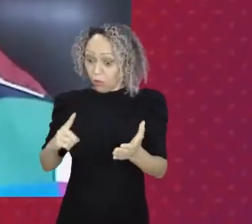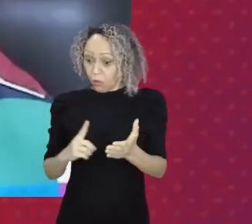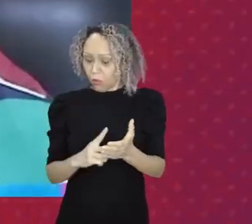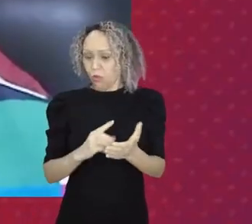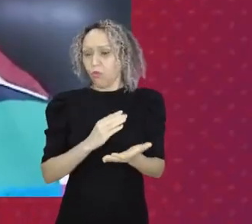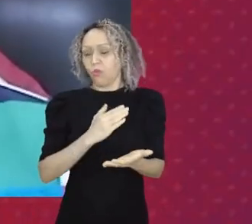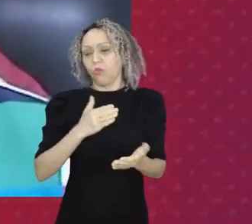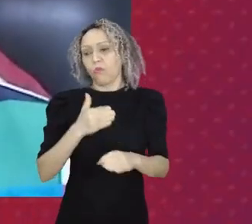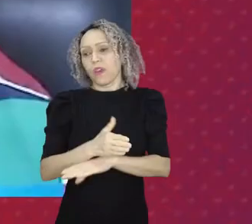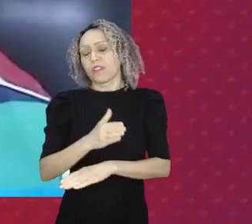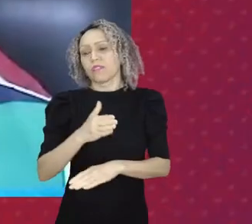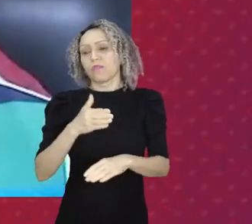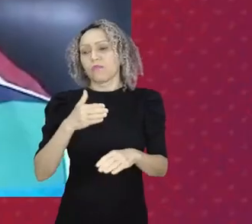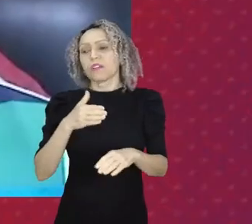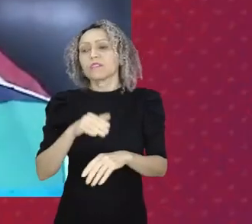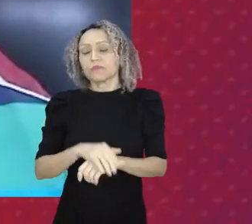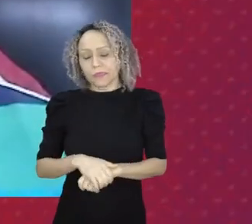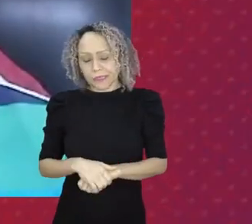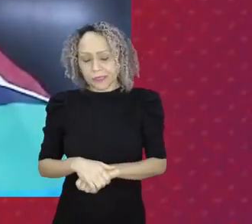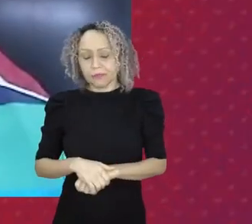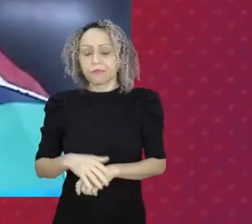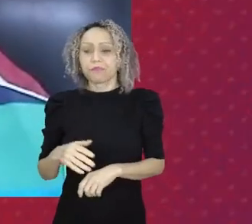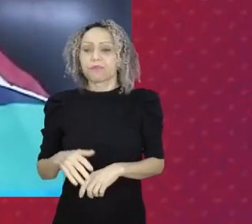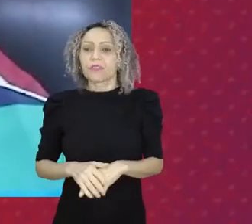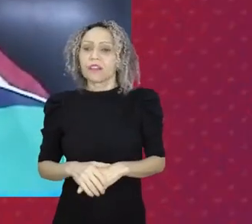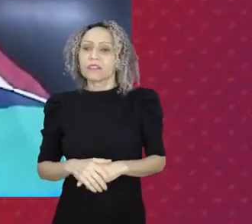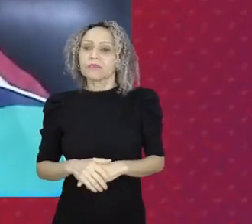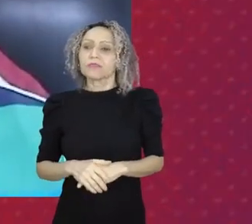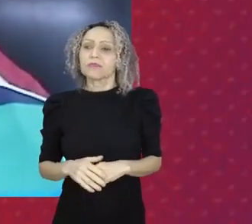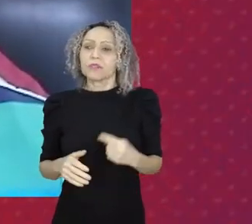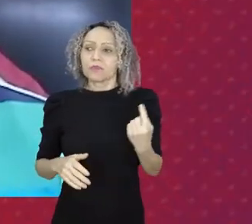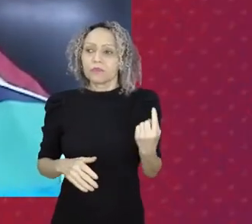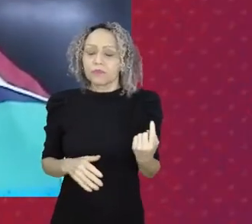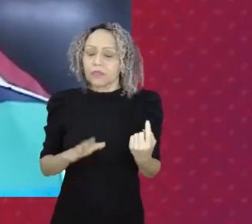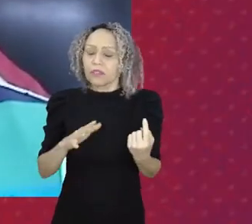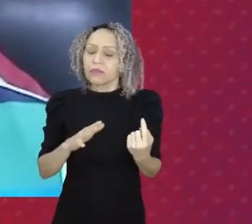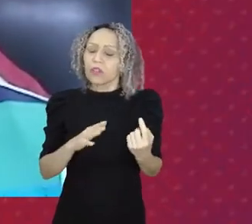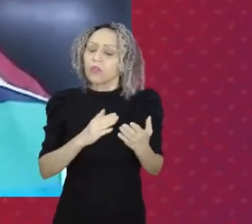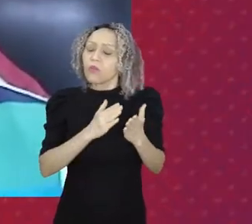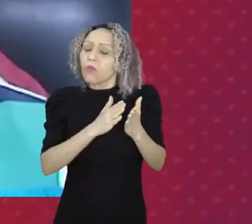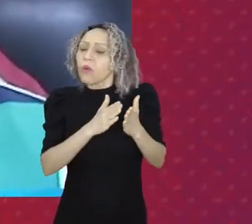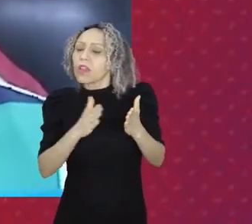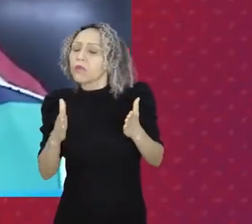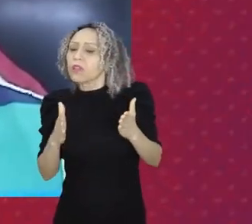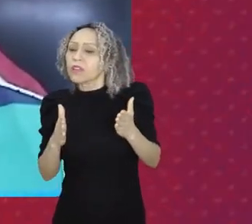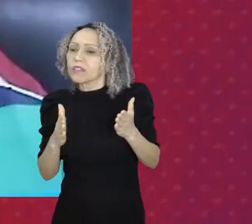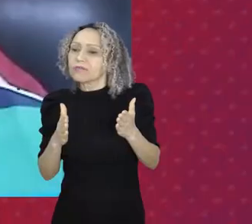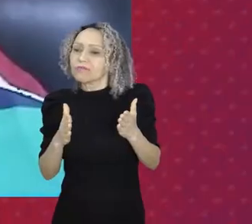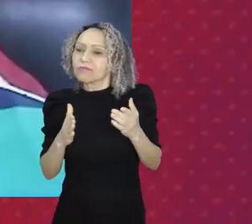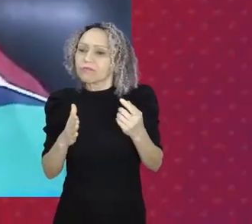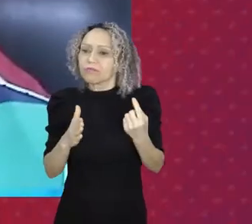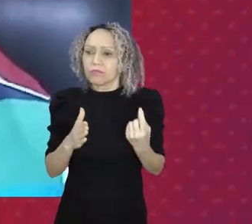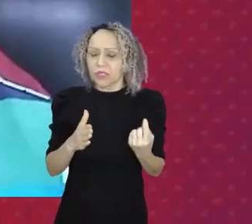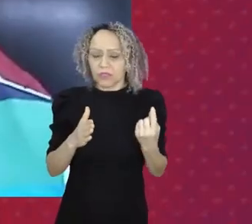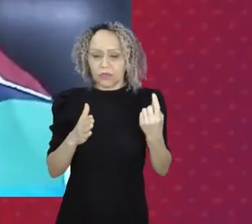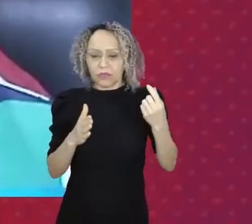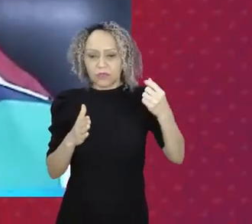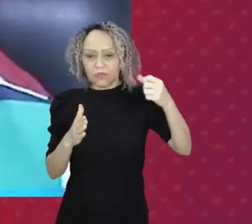comemoramos oficialmente o Ano Internacional da Mulher, com a primeira comemoração em São Paulo,